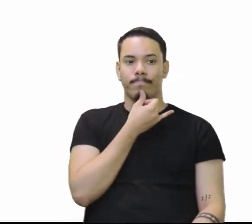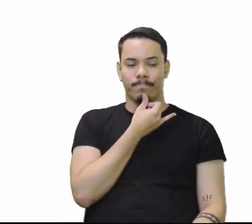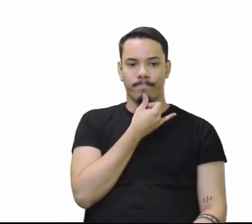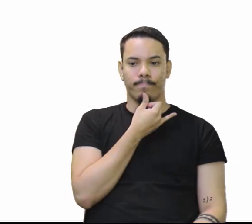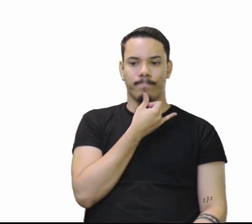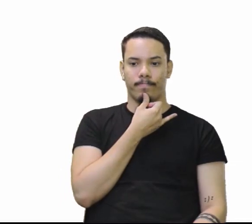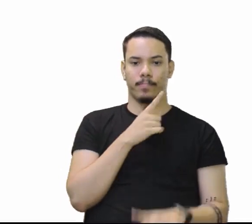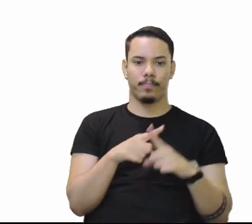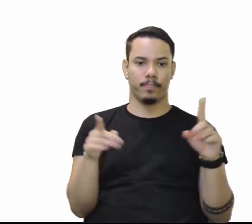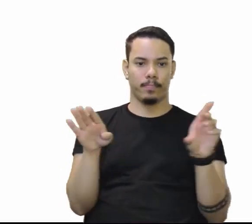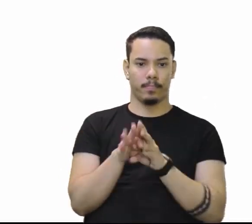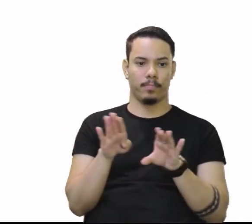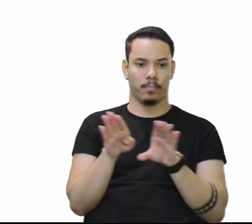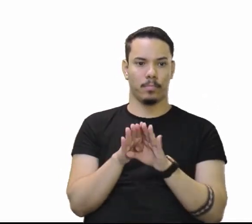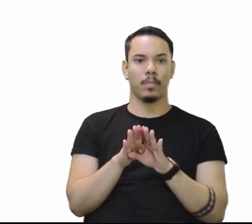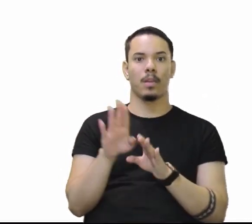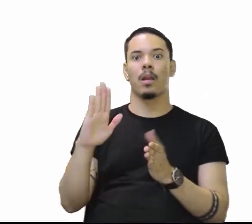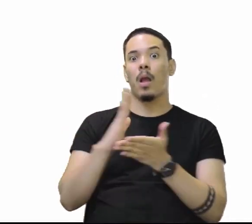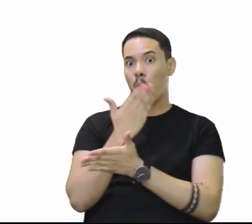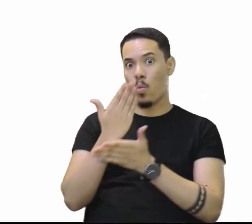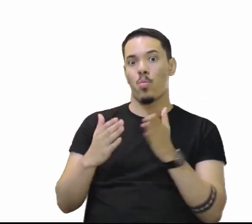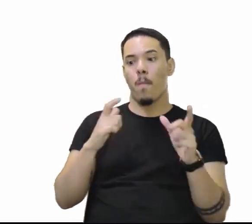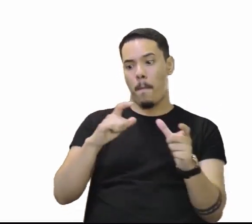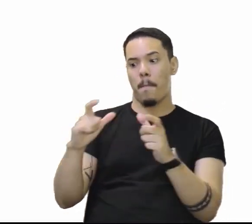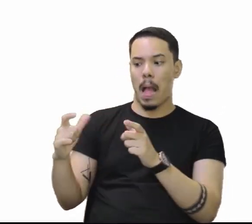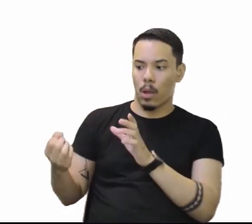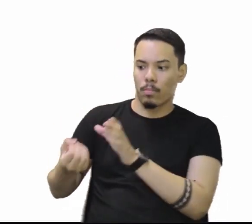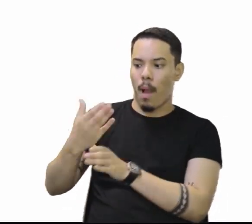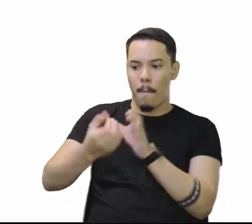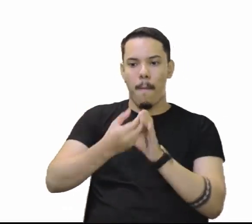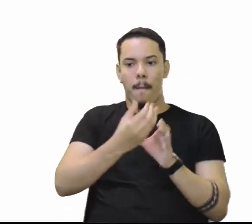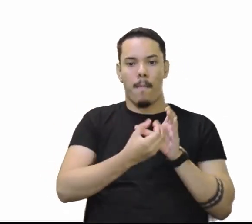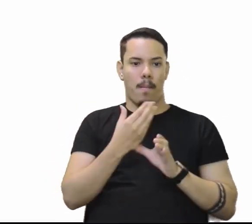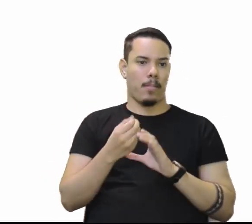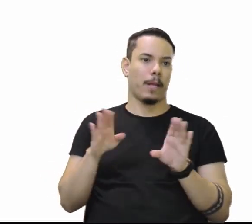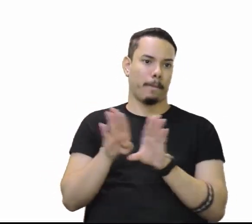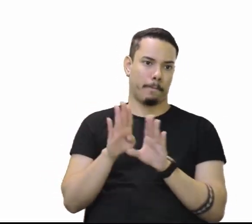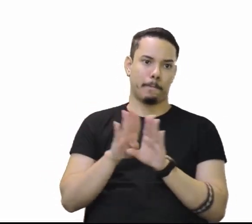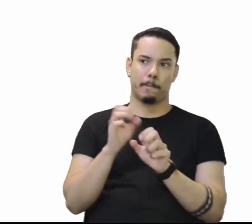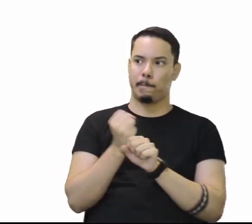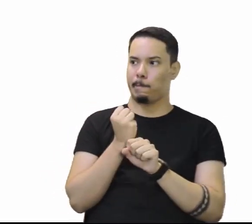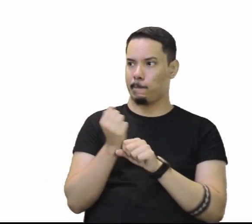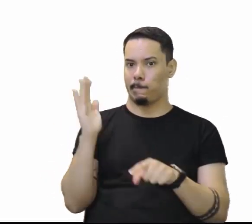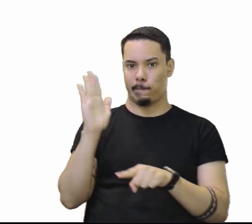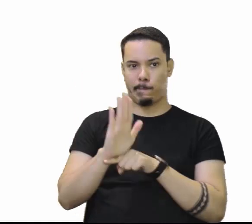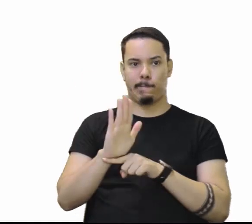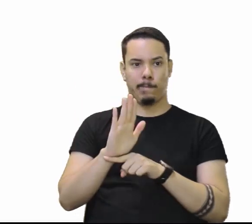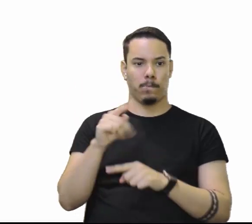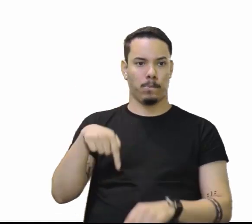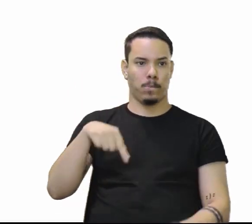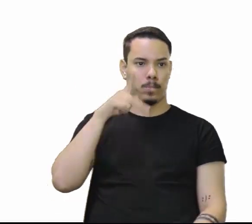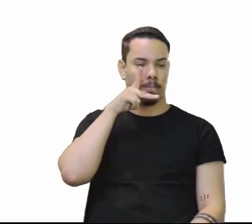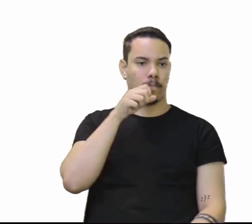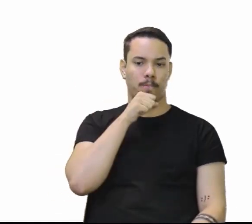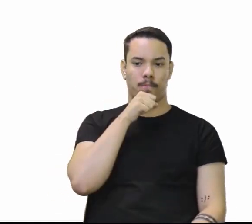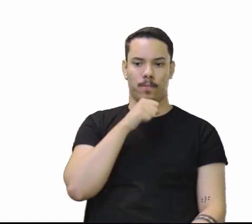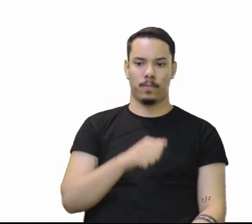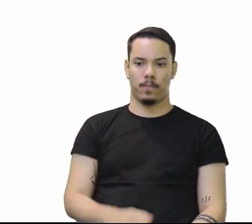missão. Mas também trabalhar alguns bairros aqui, na construção de alguns bairros aqui em Porto Velho.